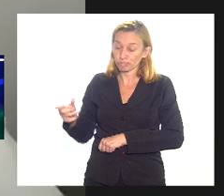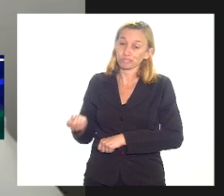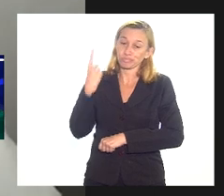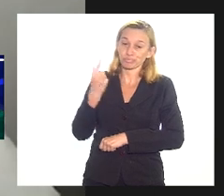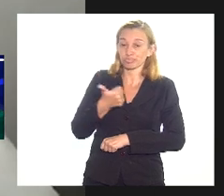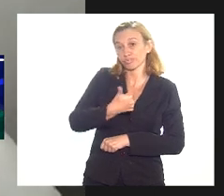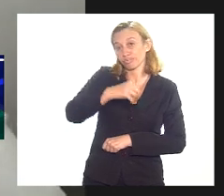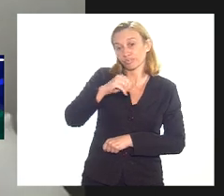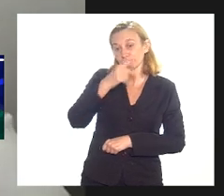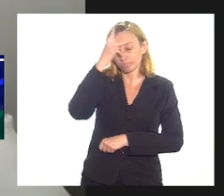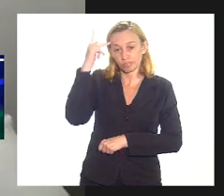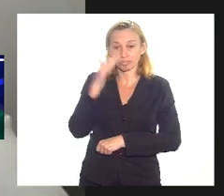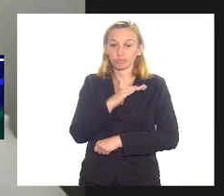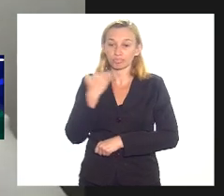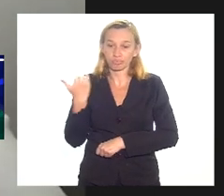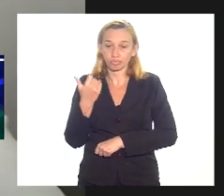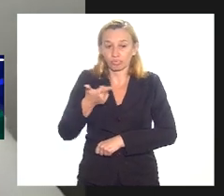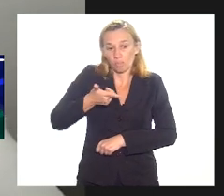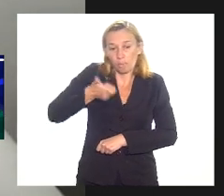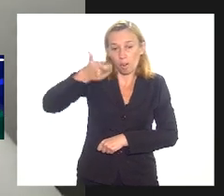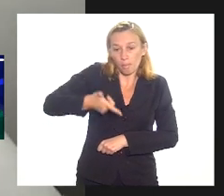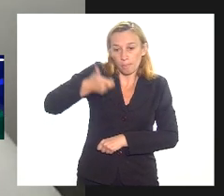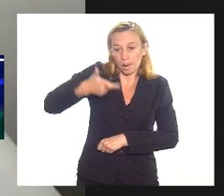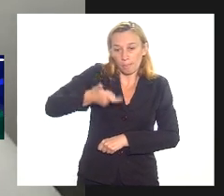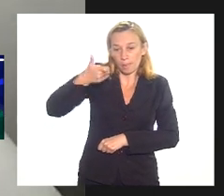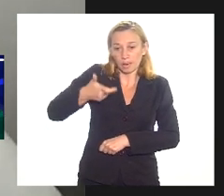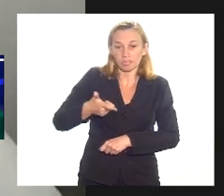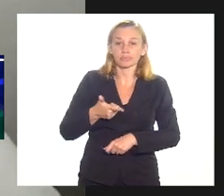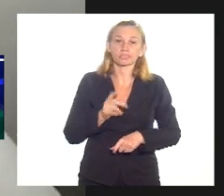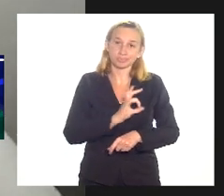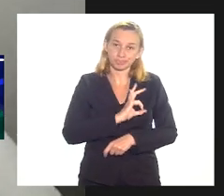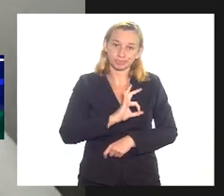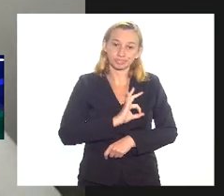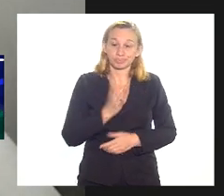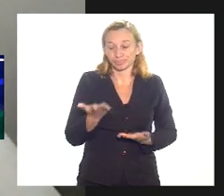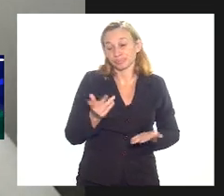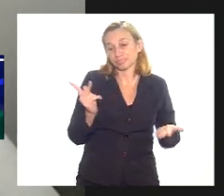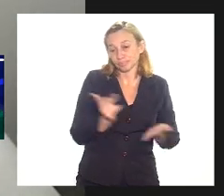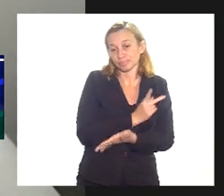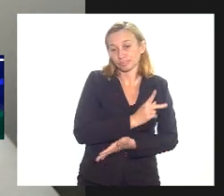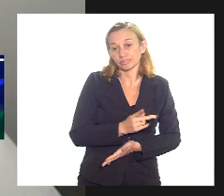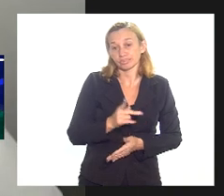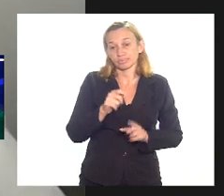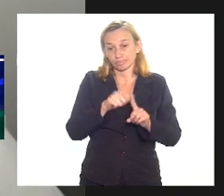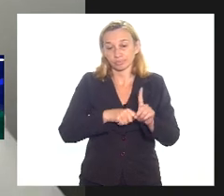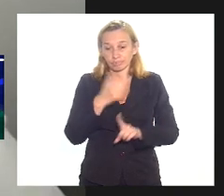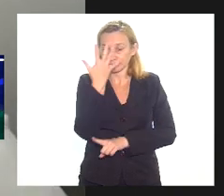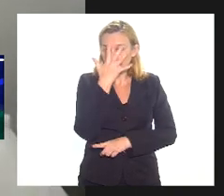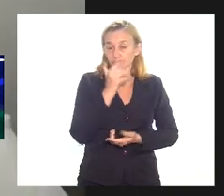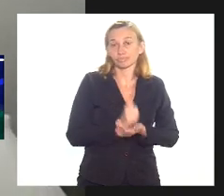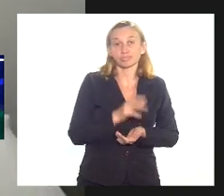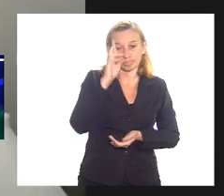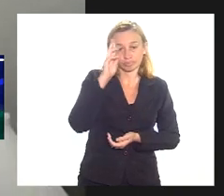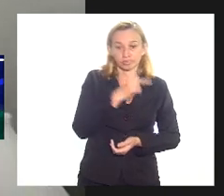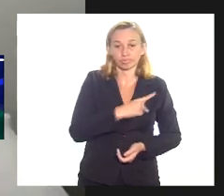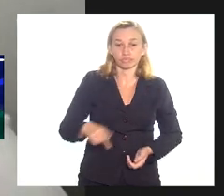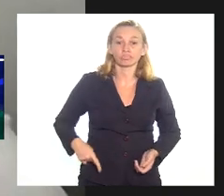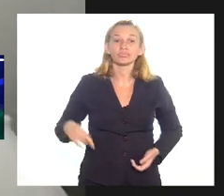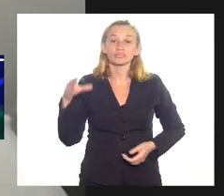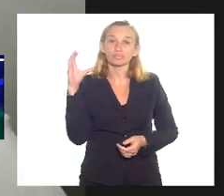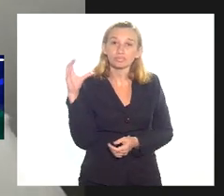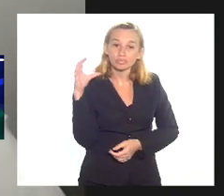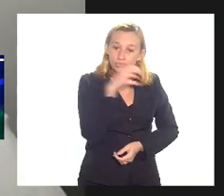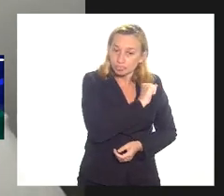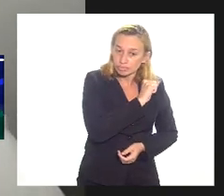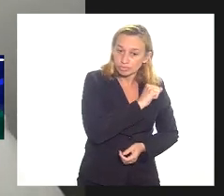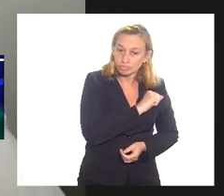10 pessoas morrendo em apenas uma operação policial. E isso aconteceu em fevereiro. Senhor presidente, é urgente